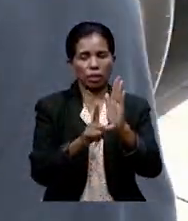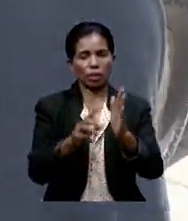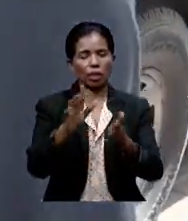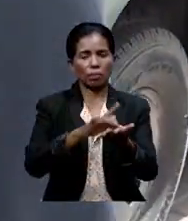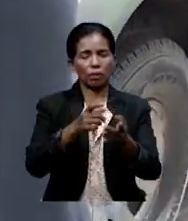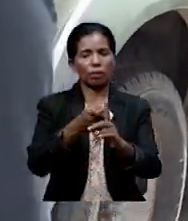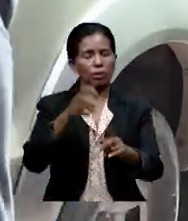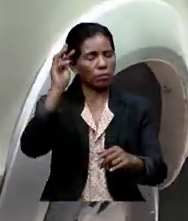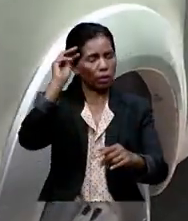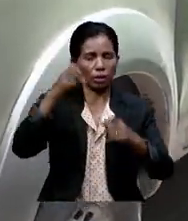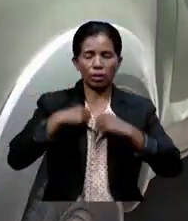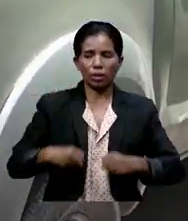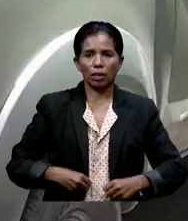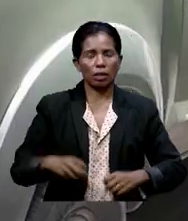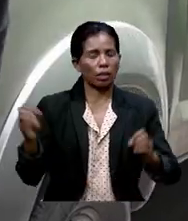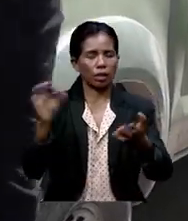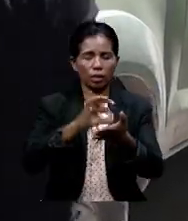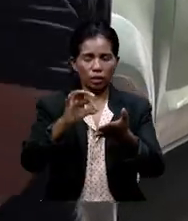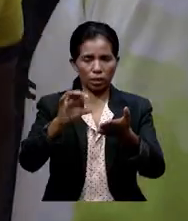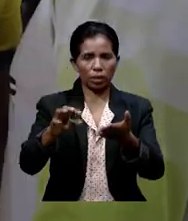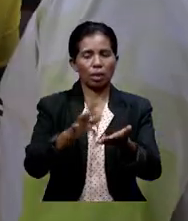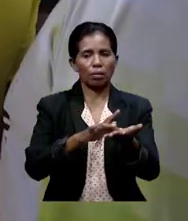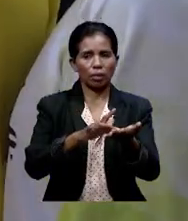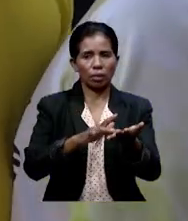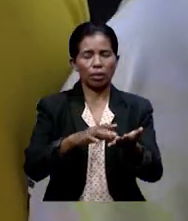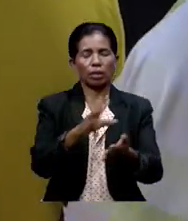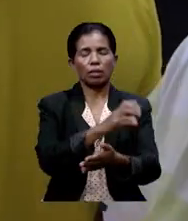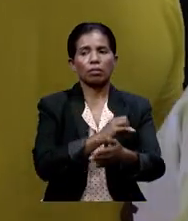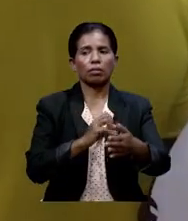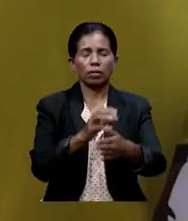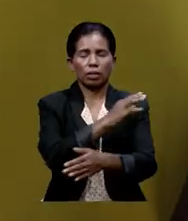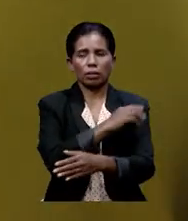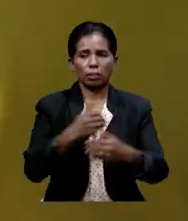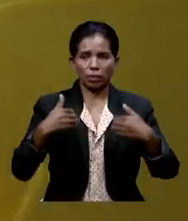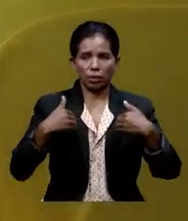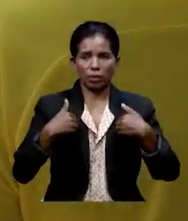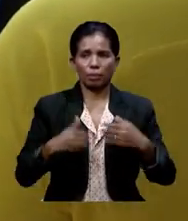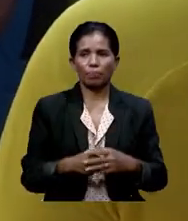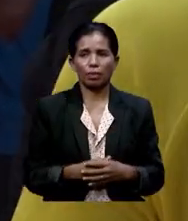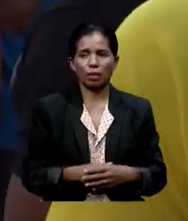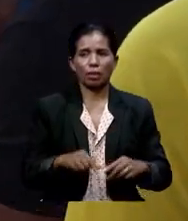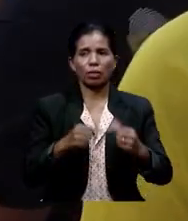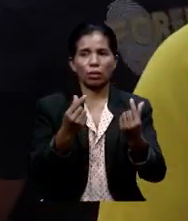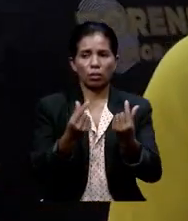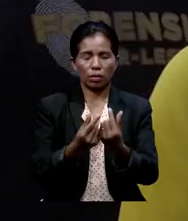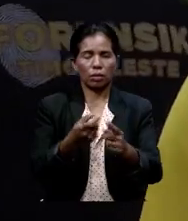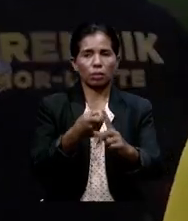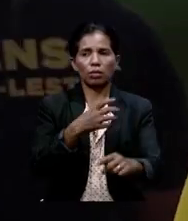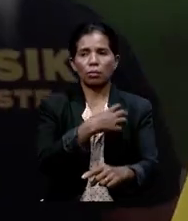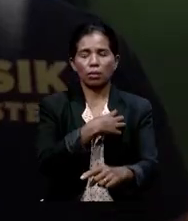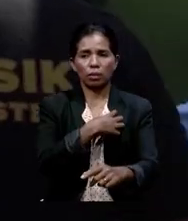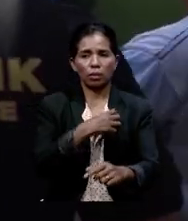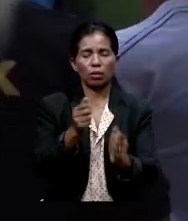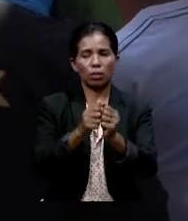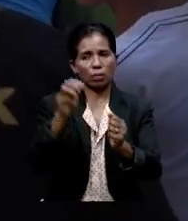Saúde, la resiste mos ia lista ai moruk nebe mak farmácia Morris Fon Rasik ia. Nune equipa busca husi polícia o